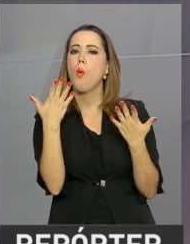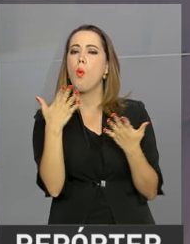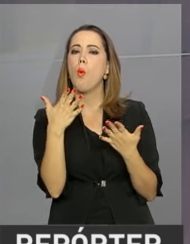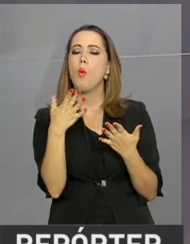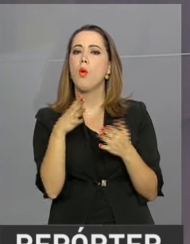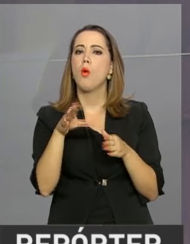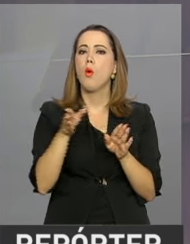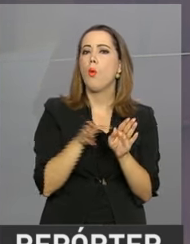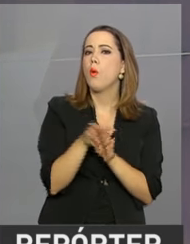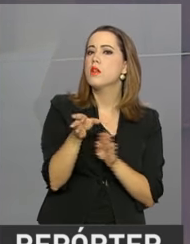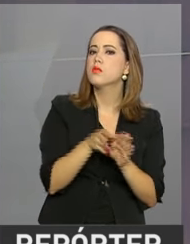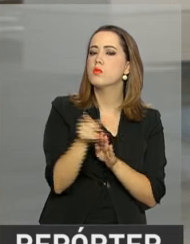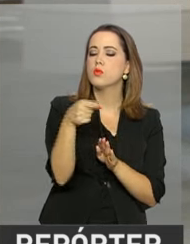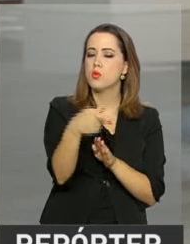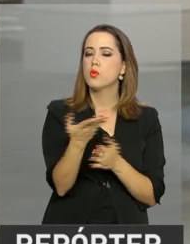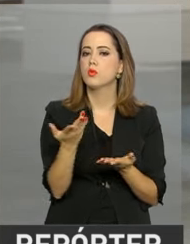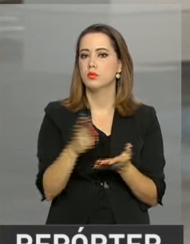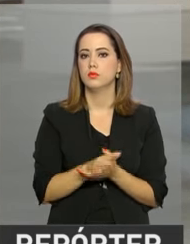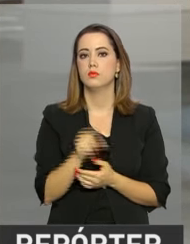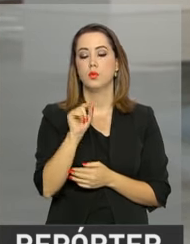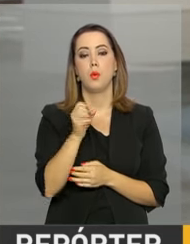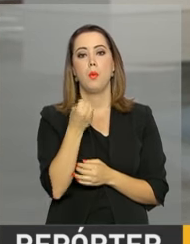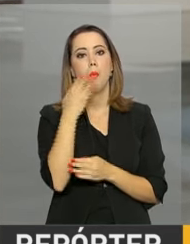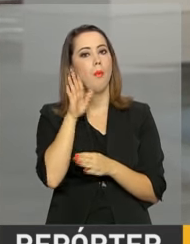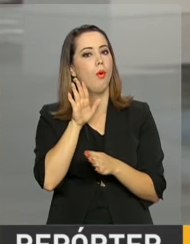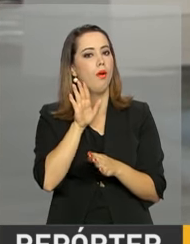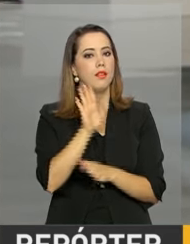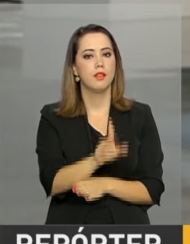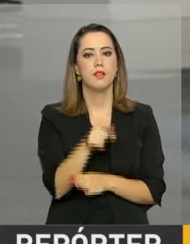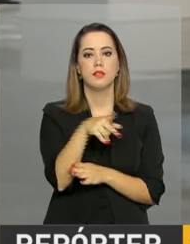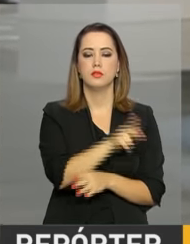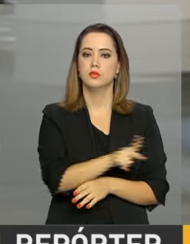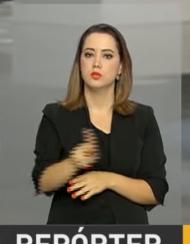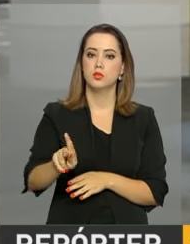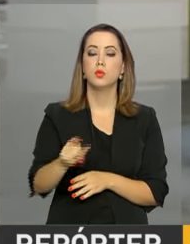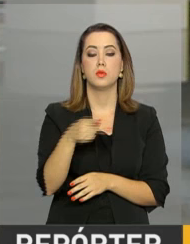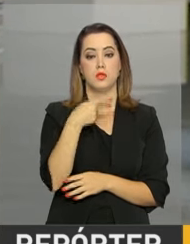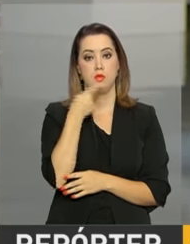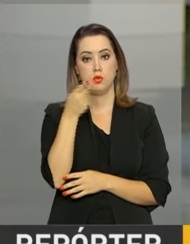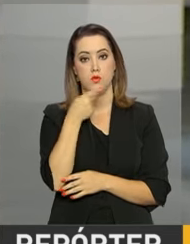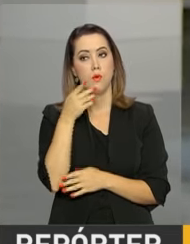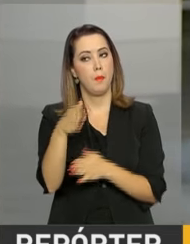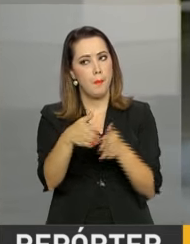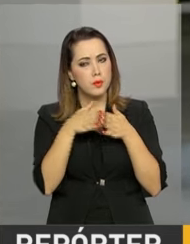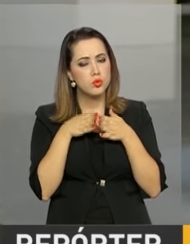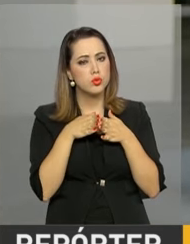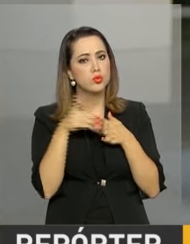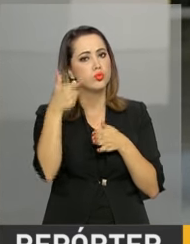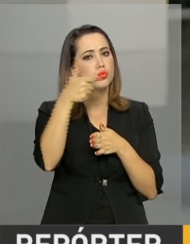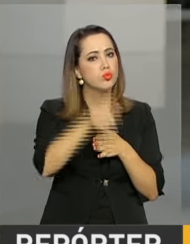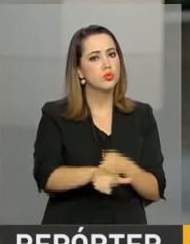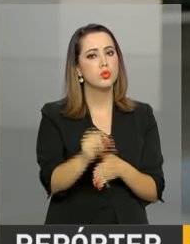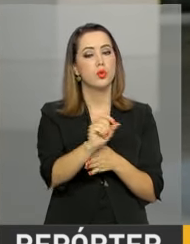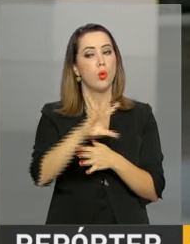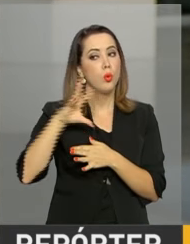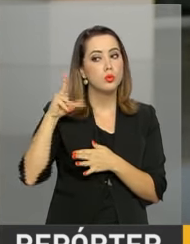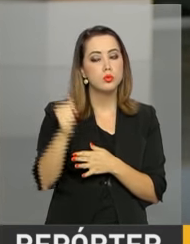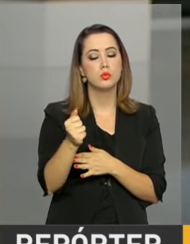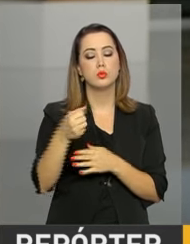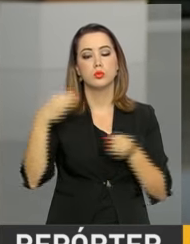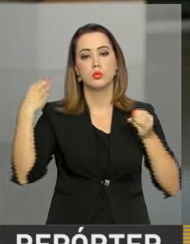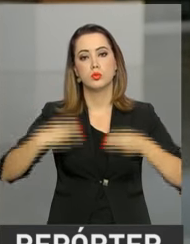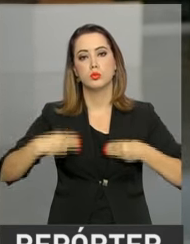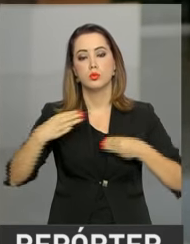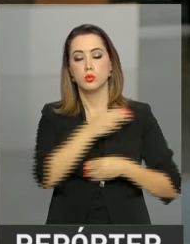essas Boa tarde Leandro boa tarde a todos o presidente Michel Temer reforçou o pedido para que todos os ministros revisem